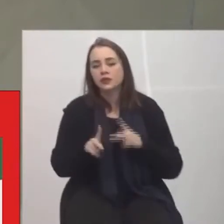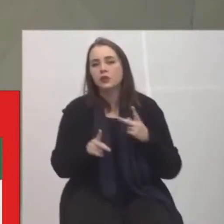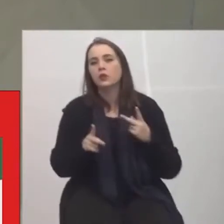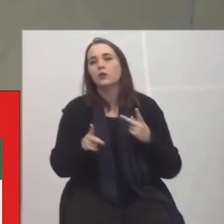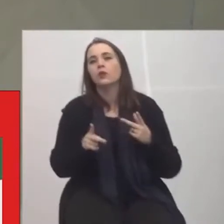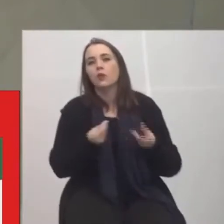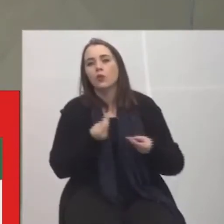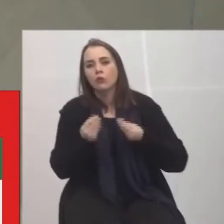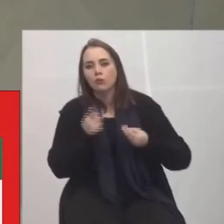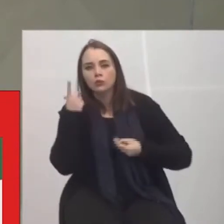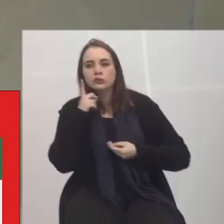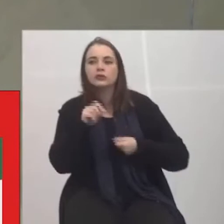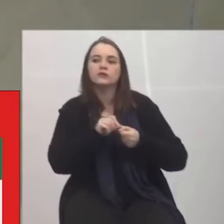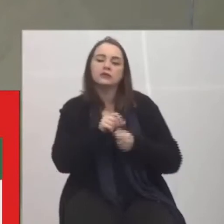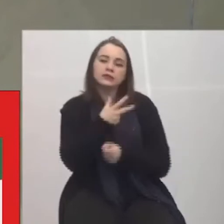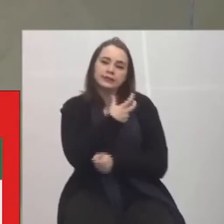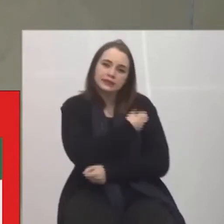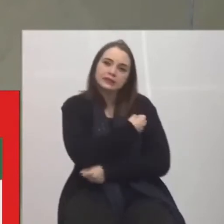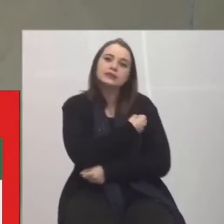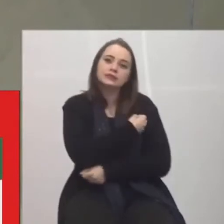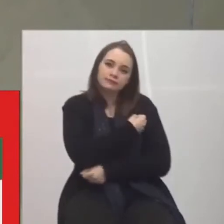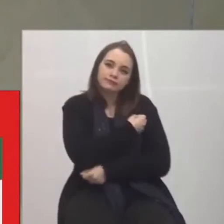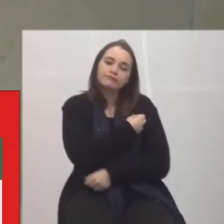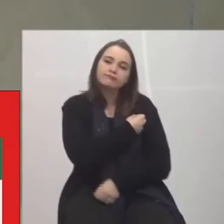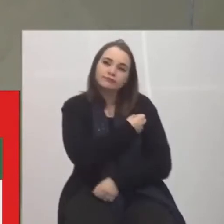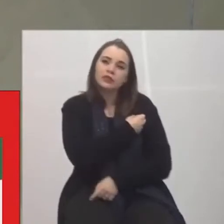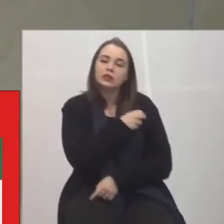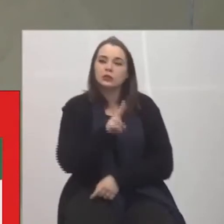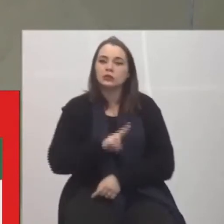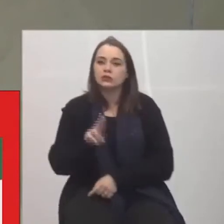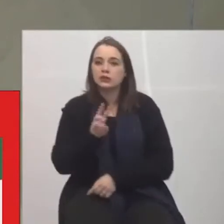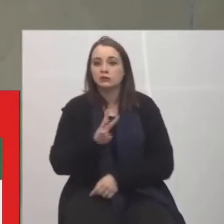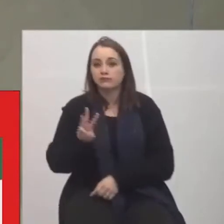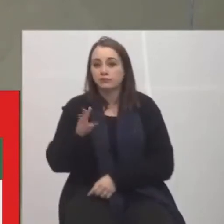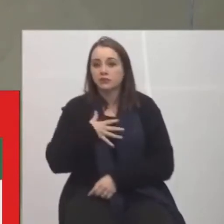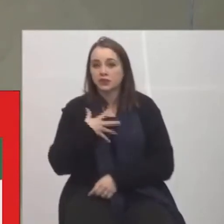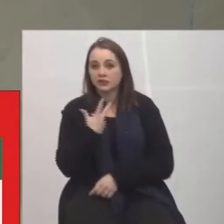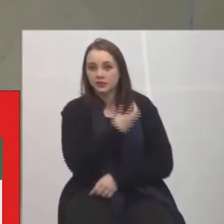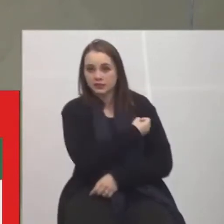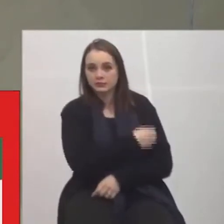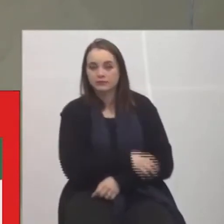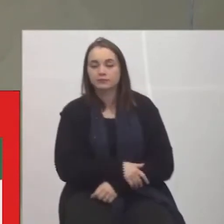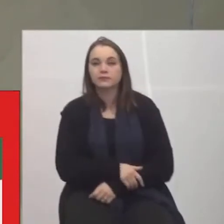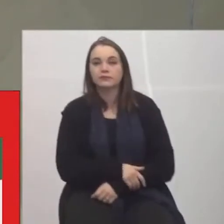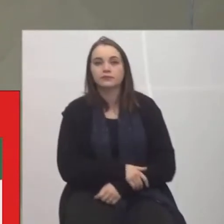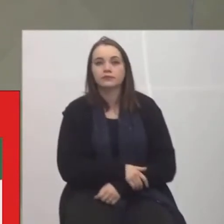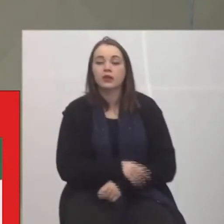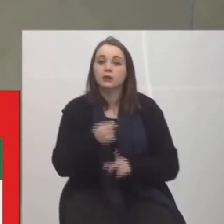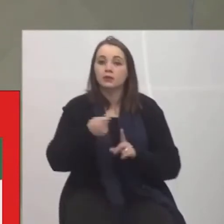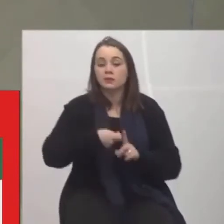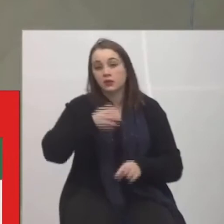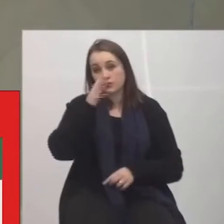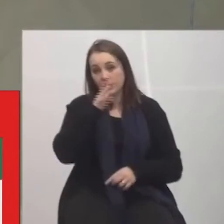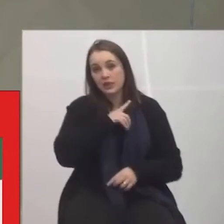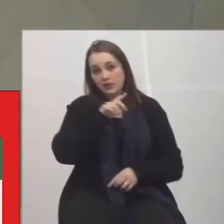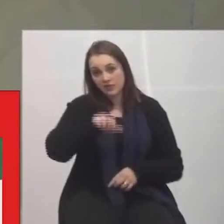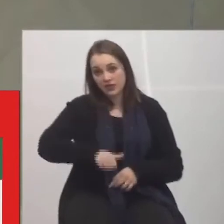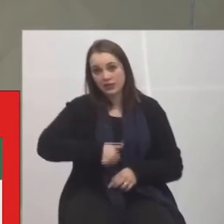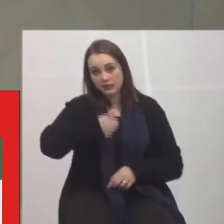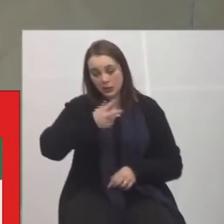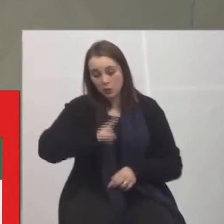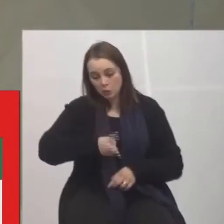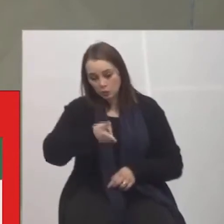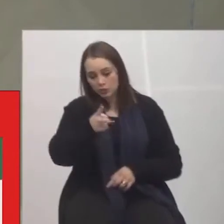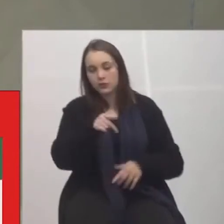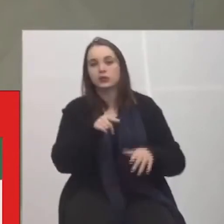teria o acesso à vacina, né, através do programa Minha Vacina. Em fevereiro teve a avaliação e o